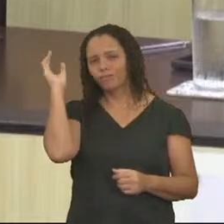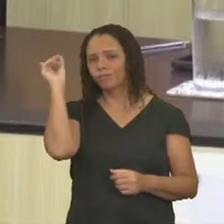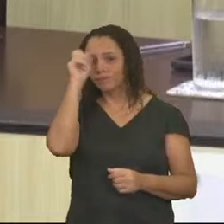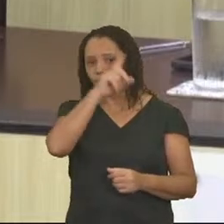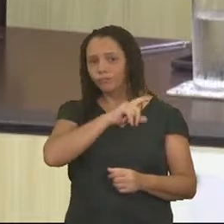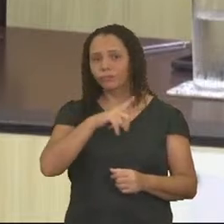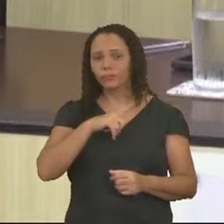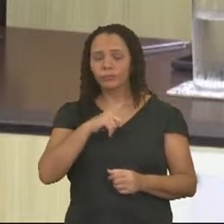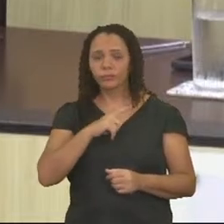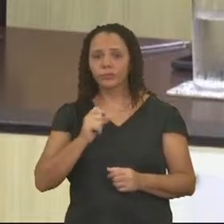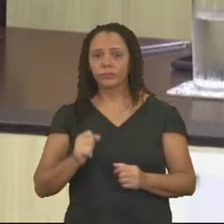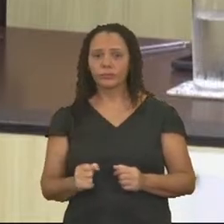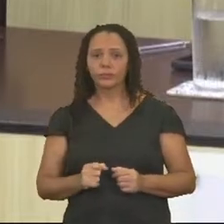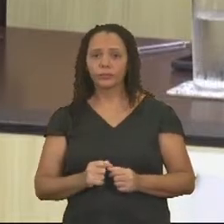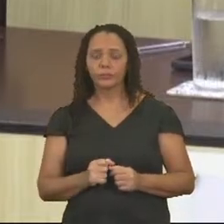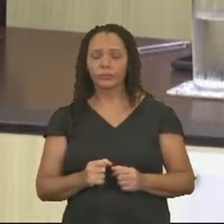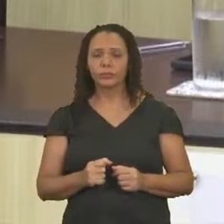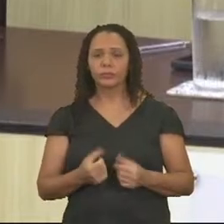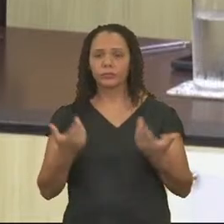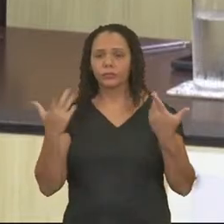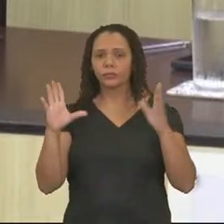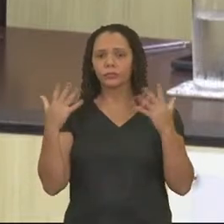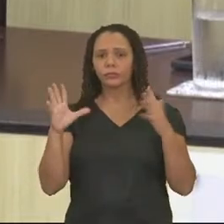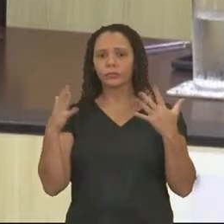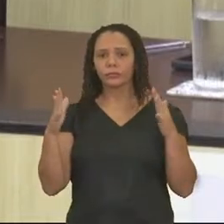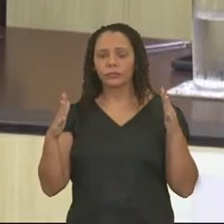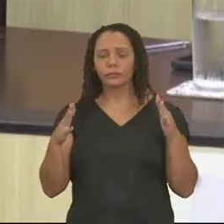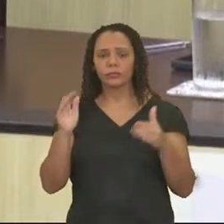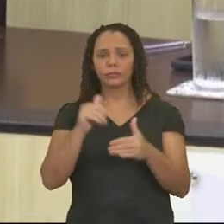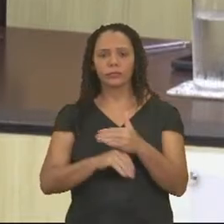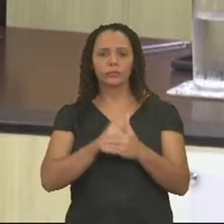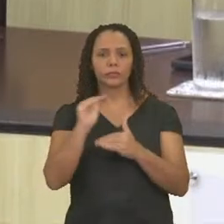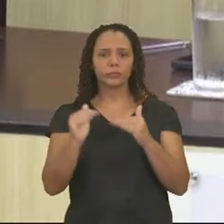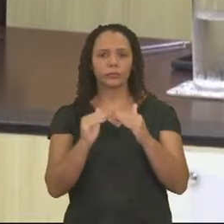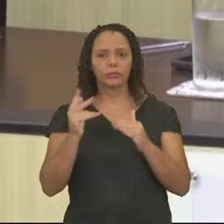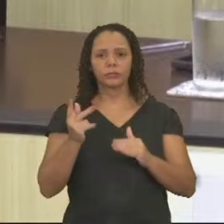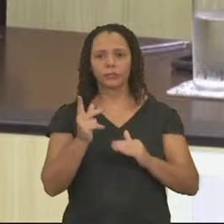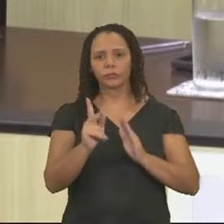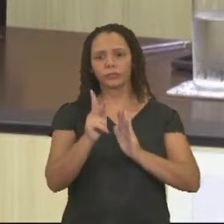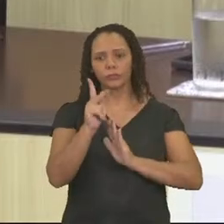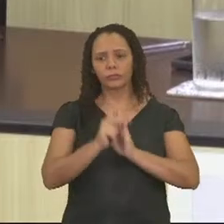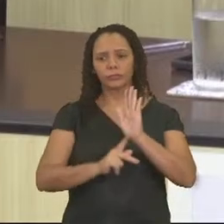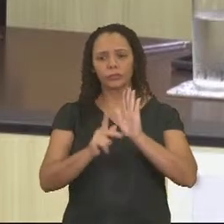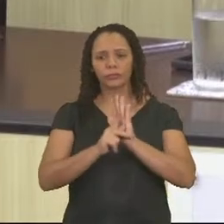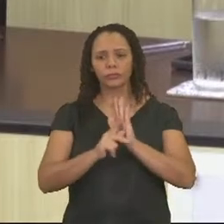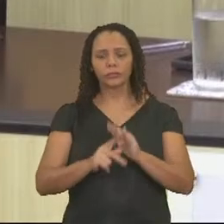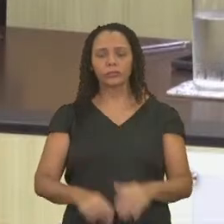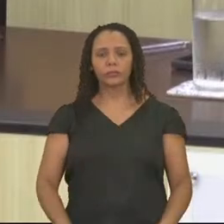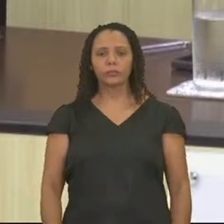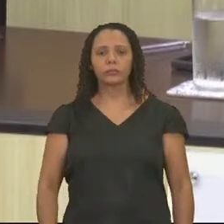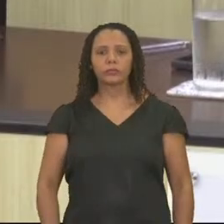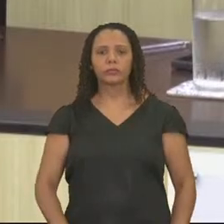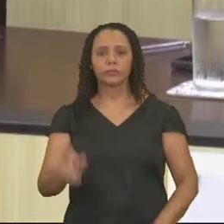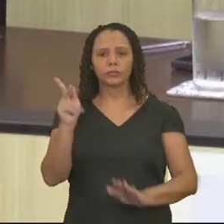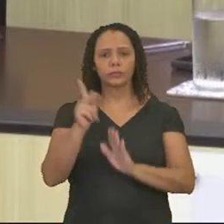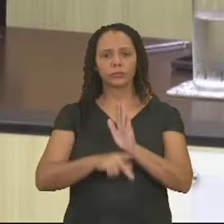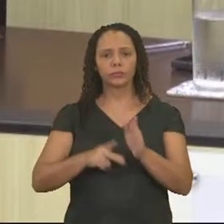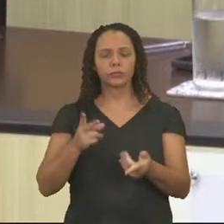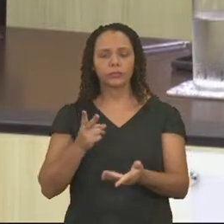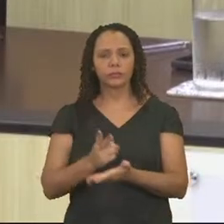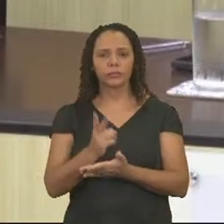dificuldade e parabéns, serei favorável ao seu projeto. O projeto continua